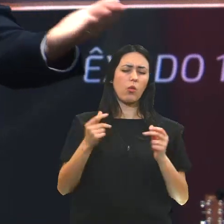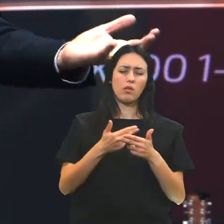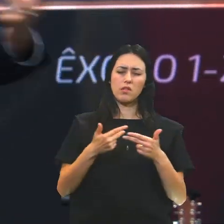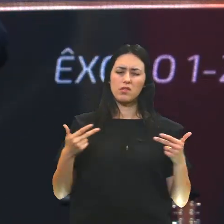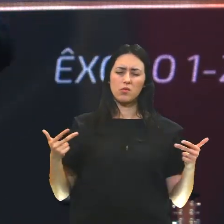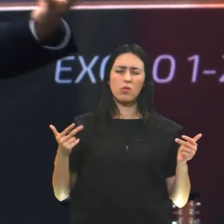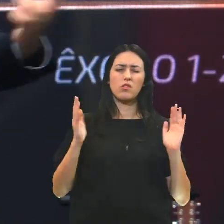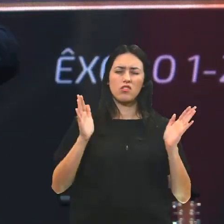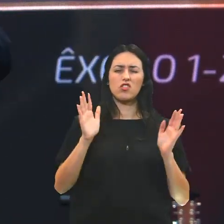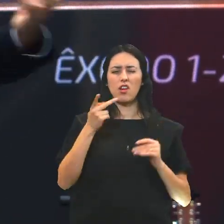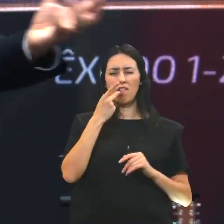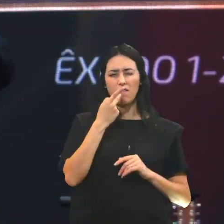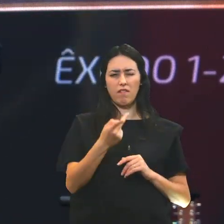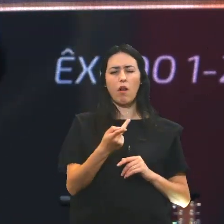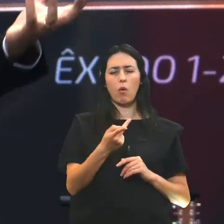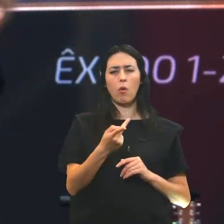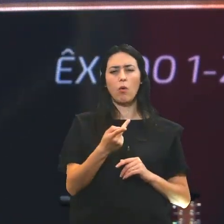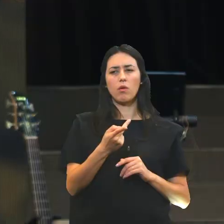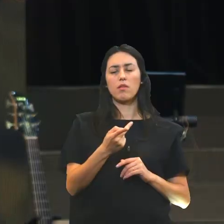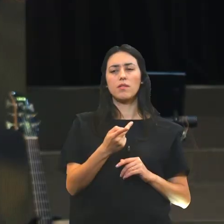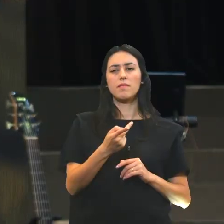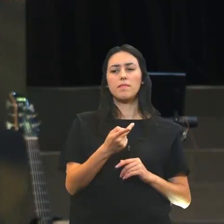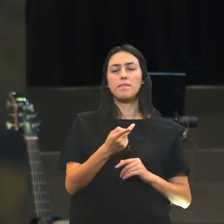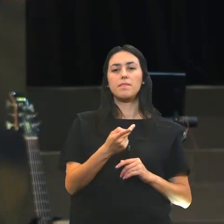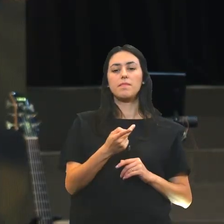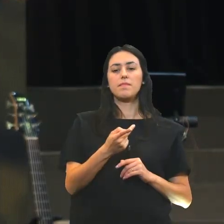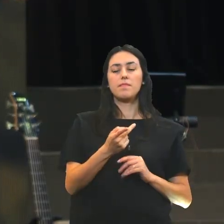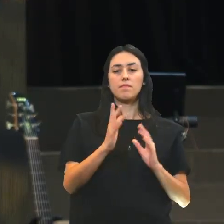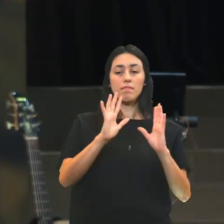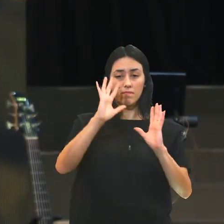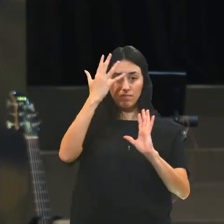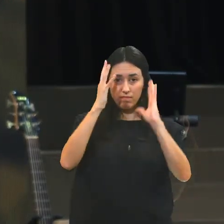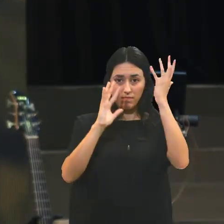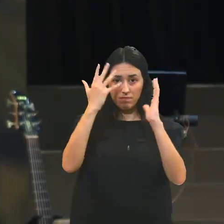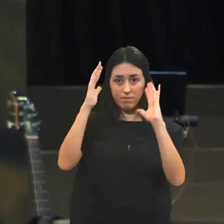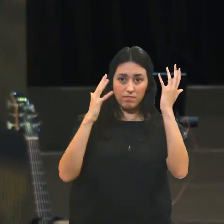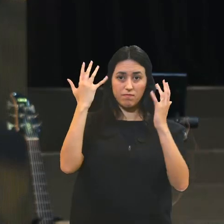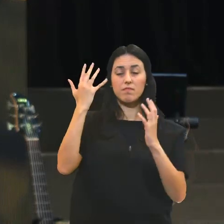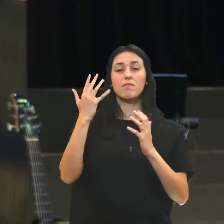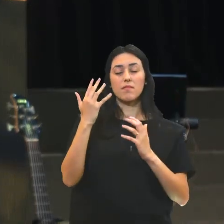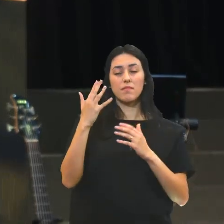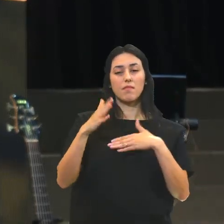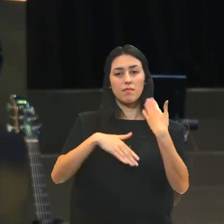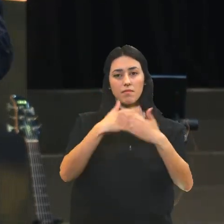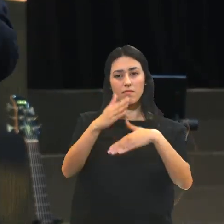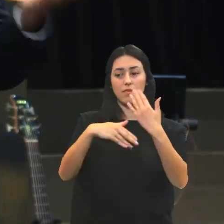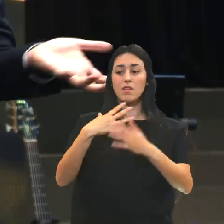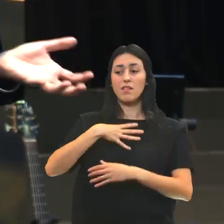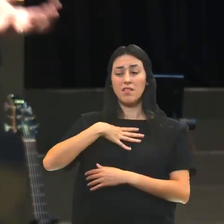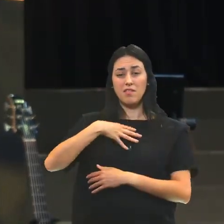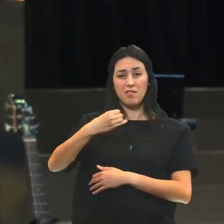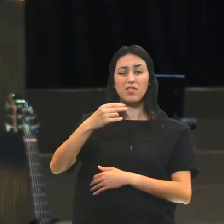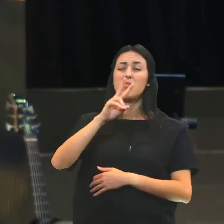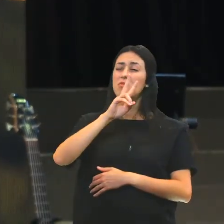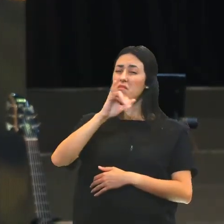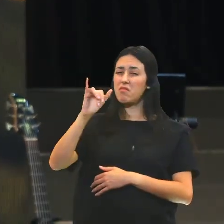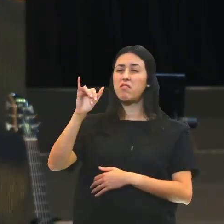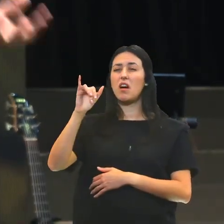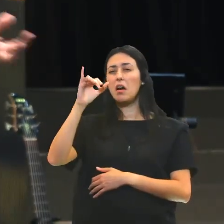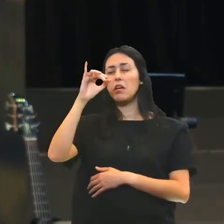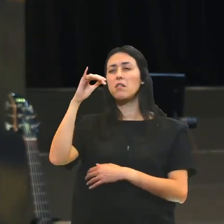aqui estarão acontecendo e vão aparecer para eles, para os nossos filhos. As